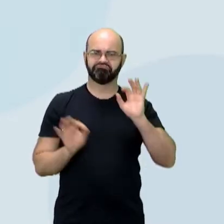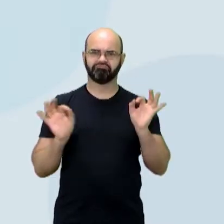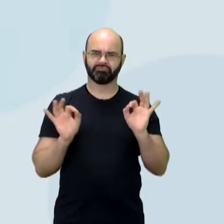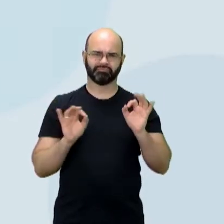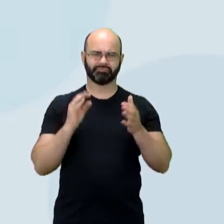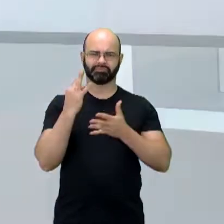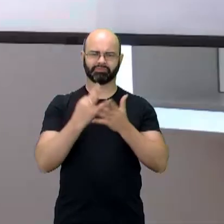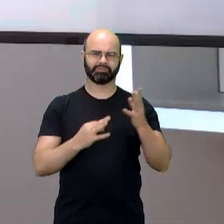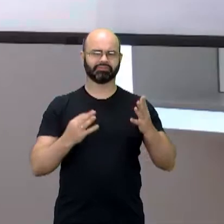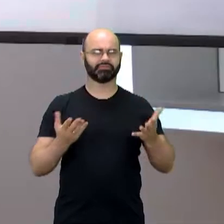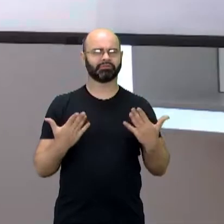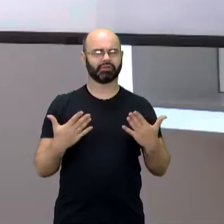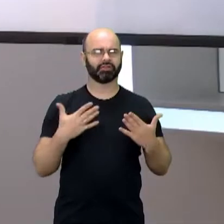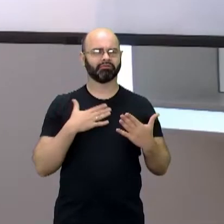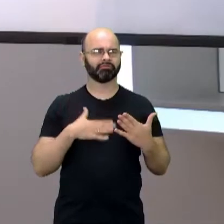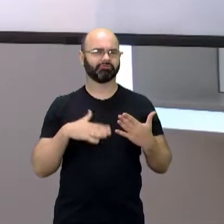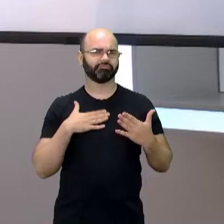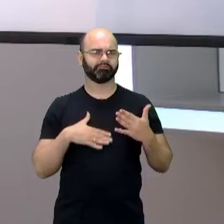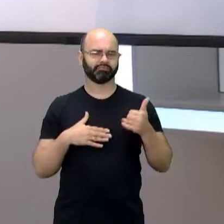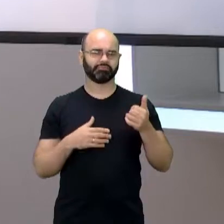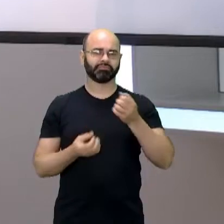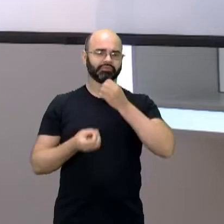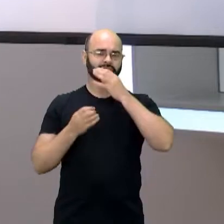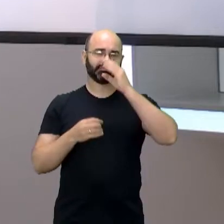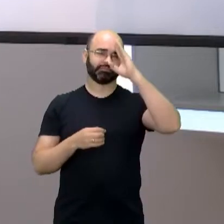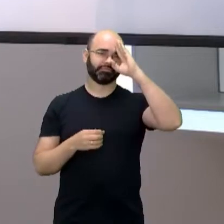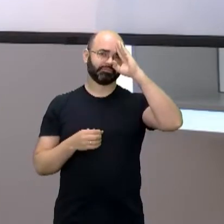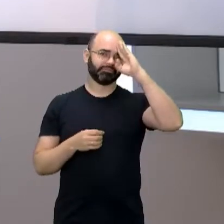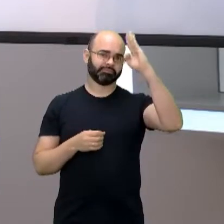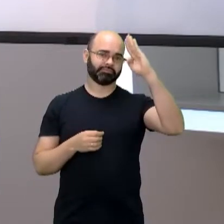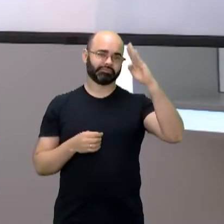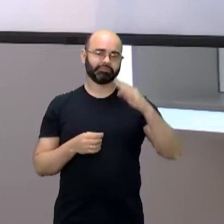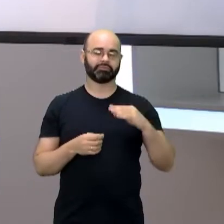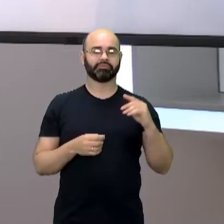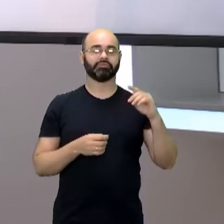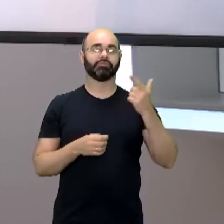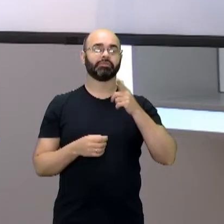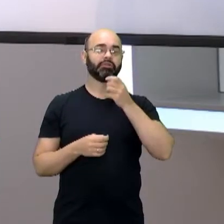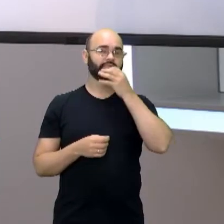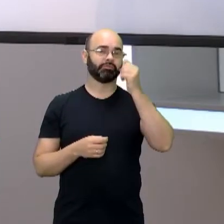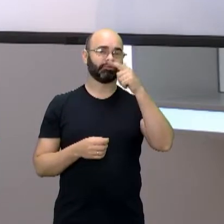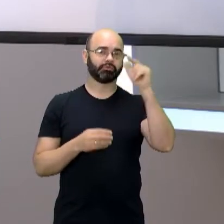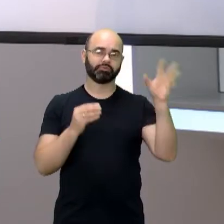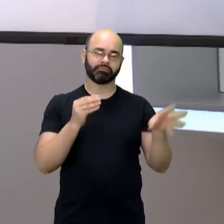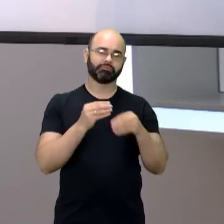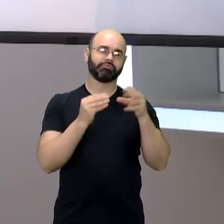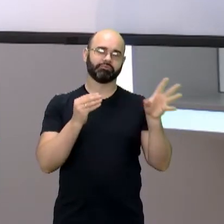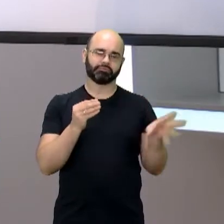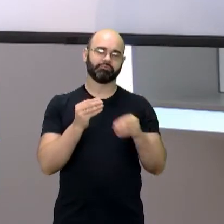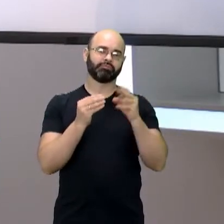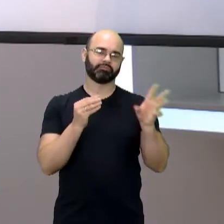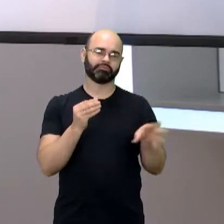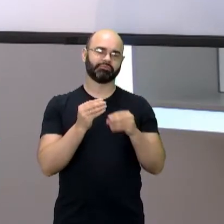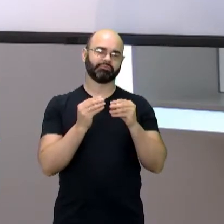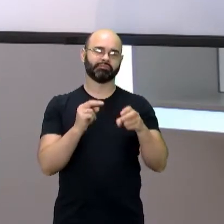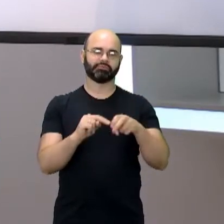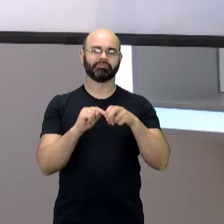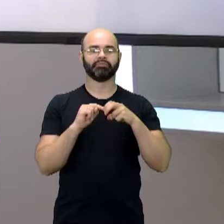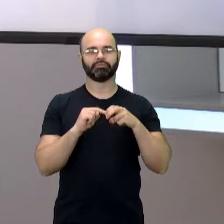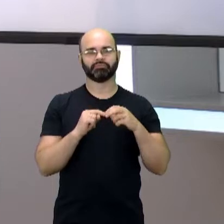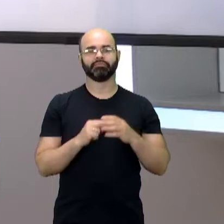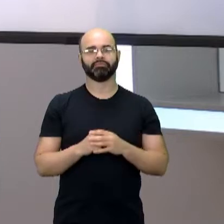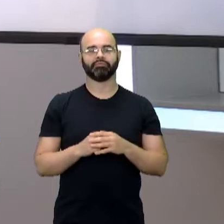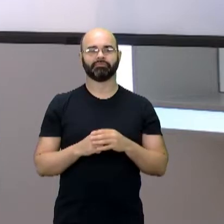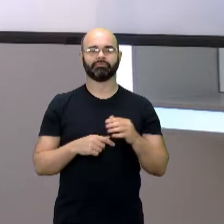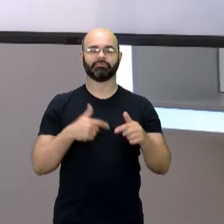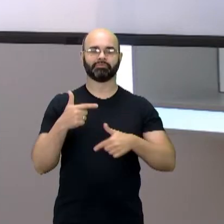muito tranquilo. Então, pega a informação principal e as demais, elas vão complementando, elas acontecem por causa da principal, todas as ações